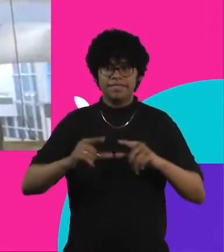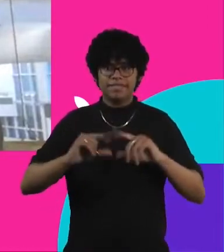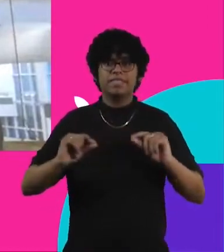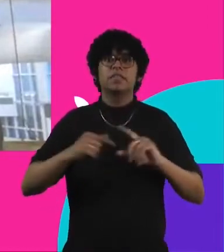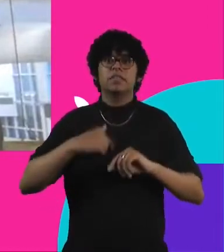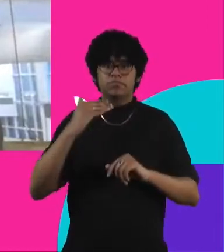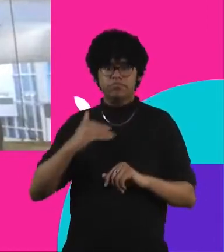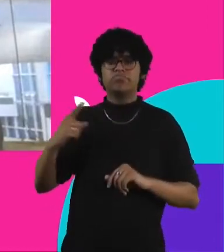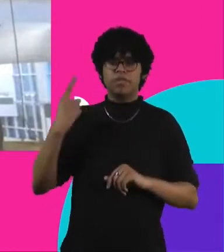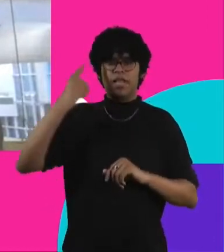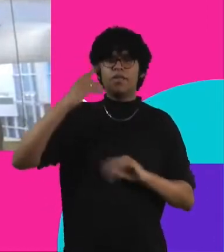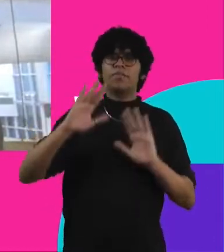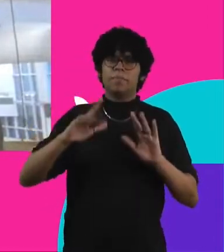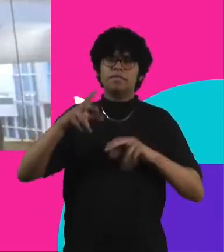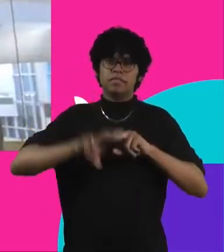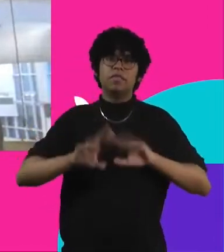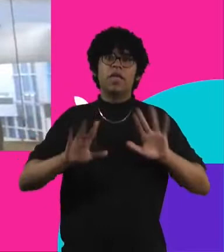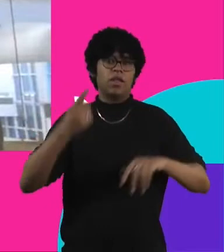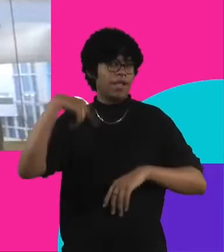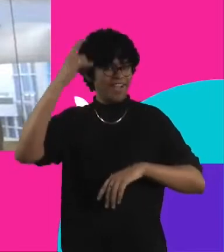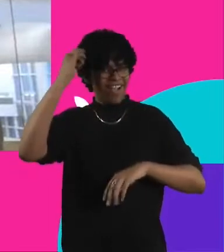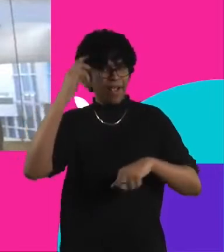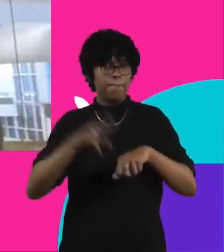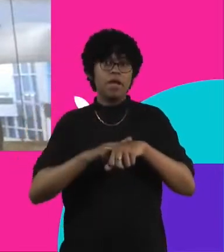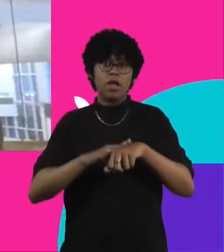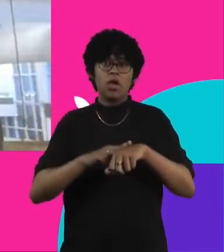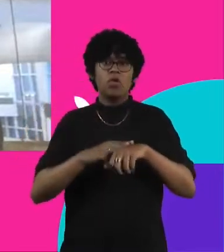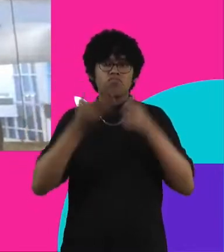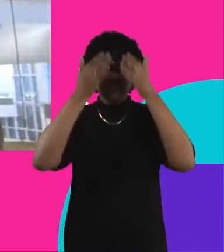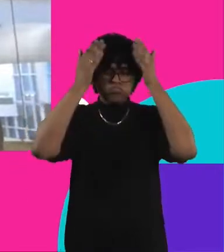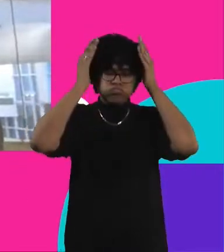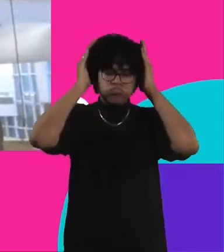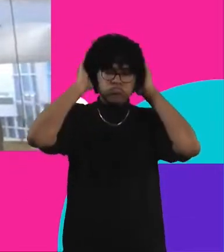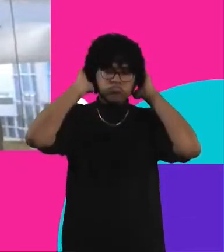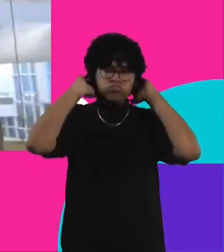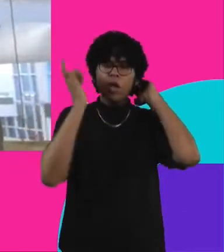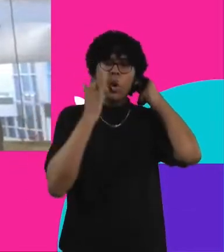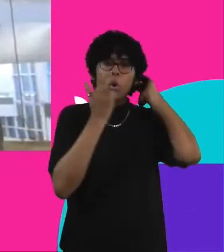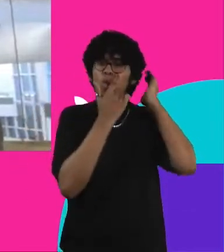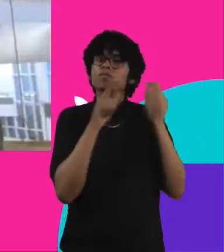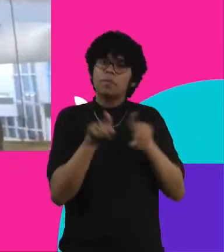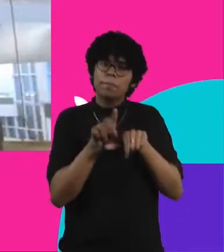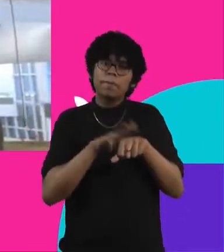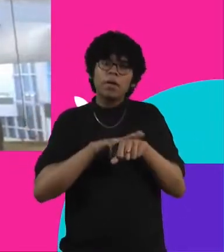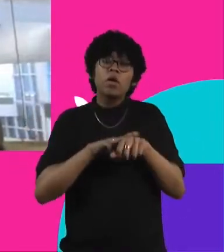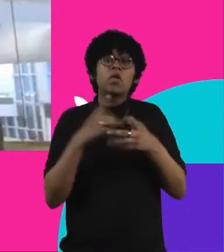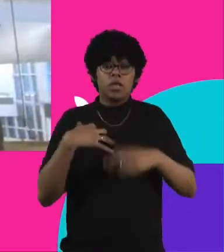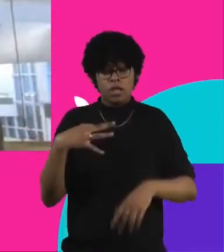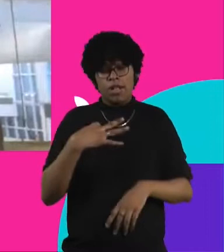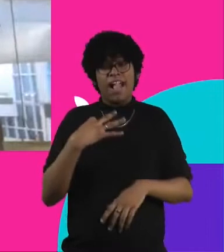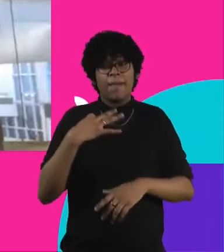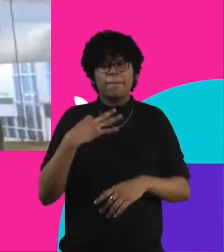olhos castanhos, castanho escuro, um cabelo bem baixinho, raspado, castanho escuro também. Estou usando uma